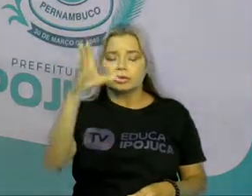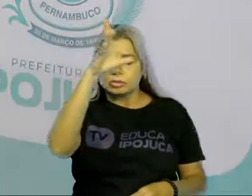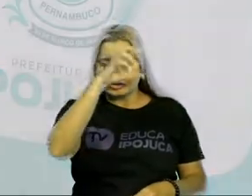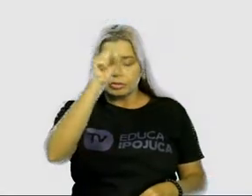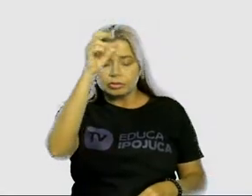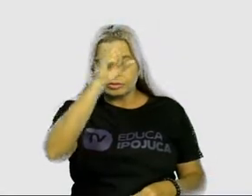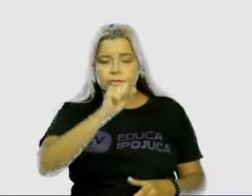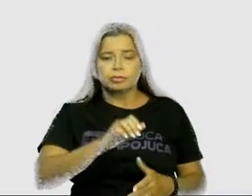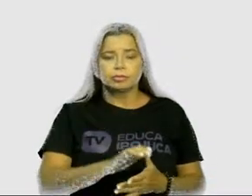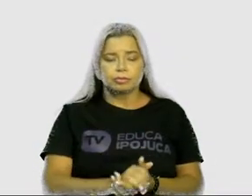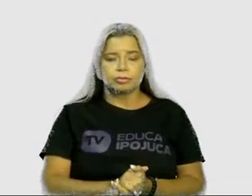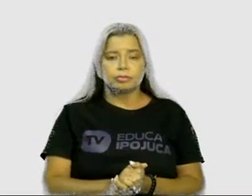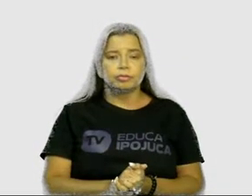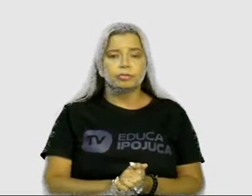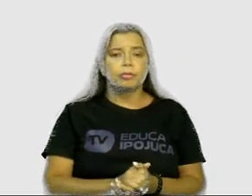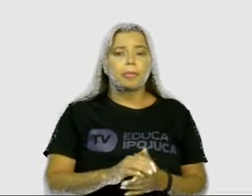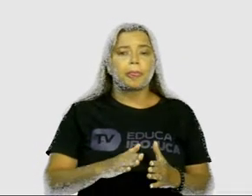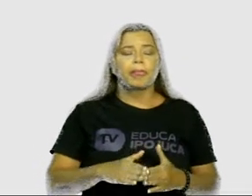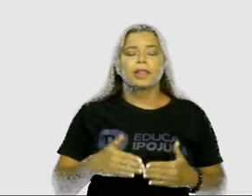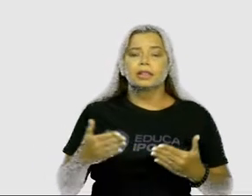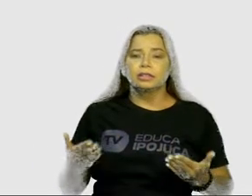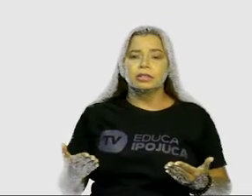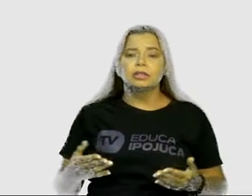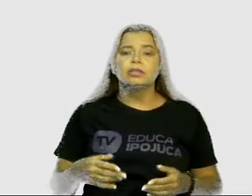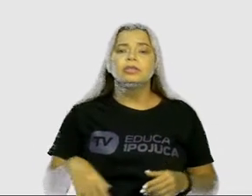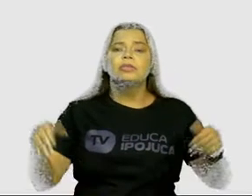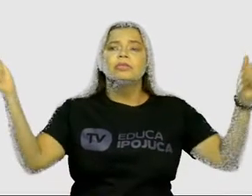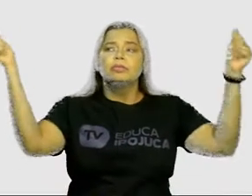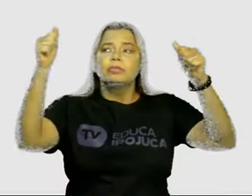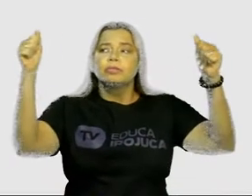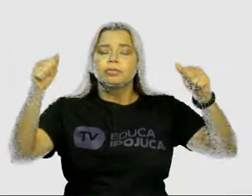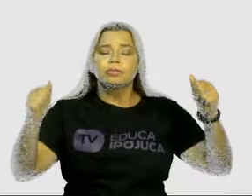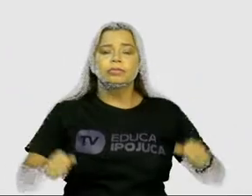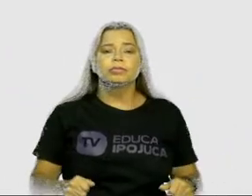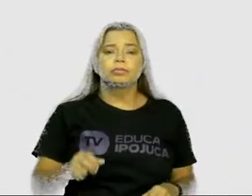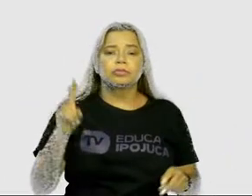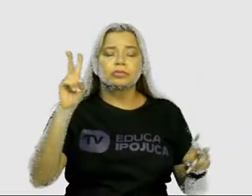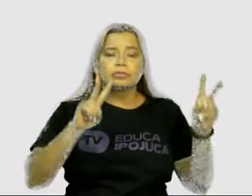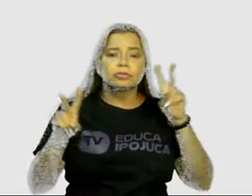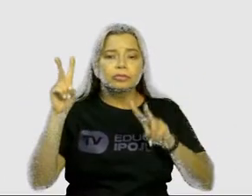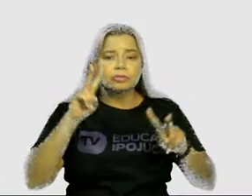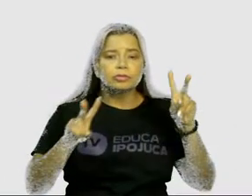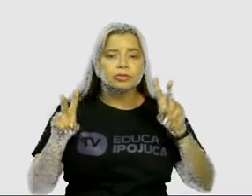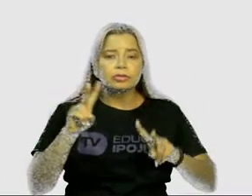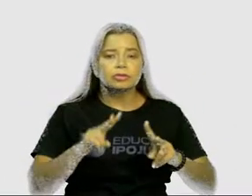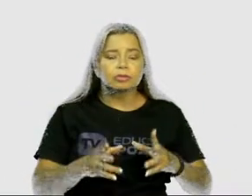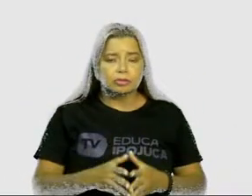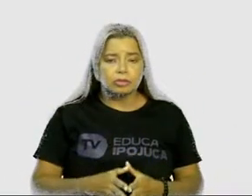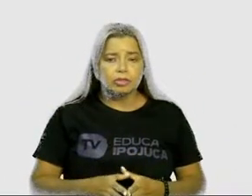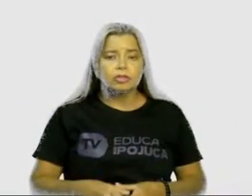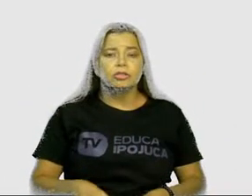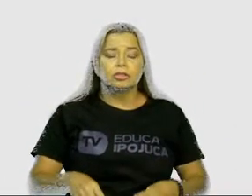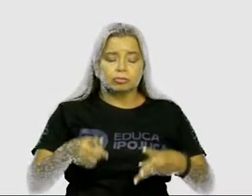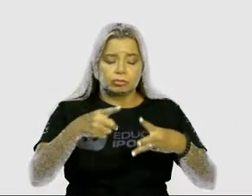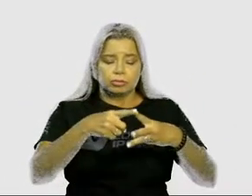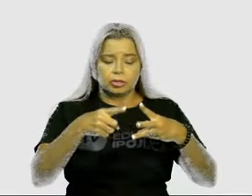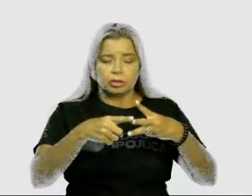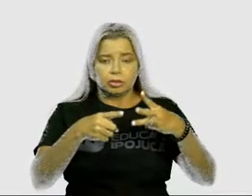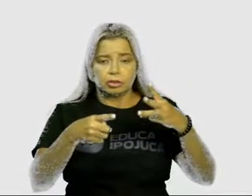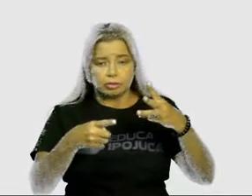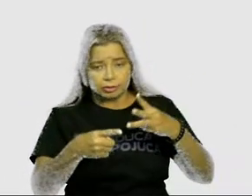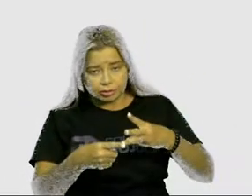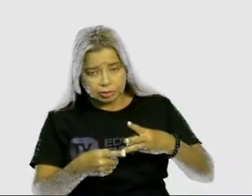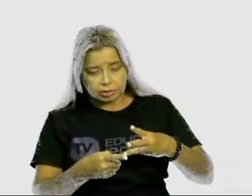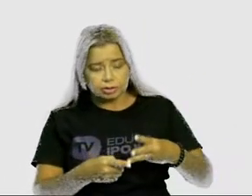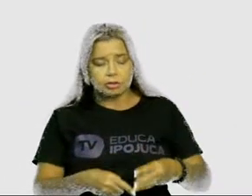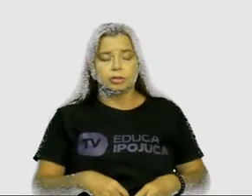Logo, estamos falando das artes visuais, que fazem parte de uma categoria da área artística, existem